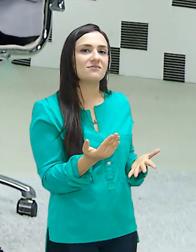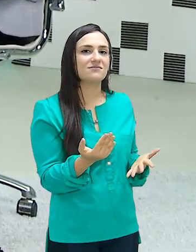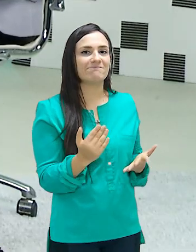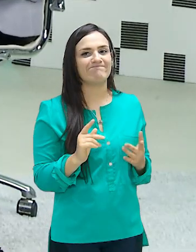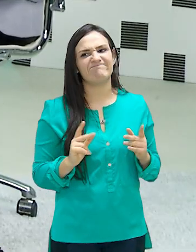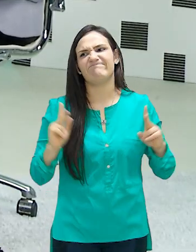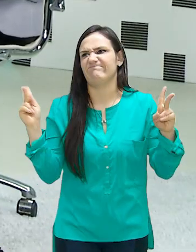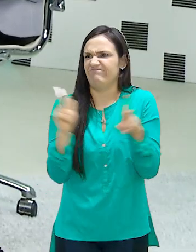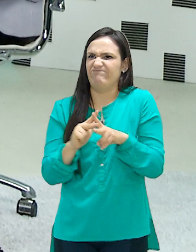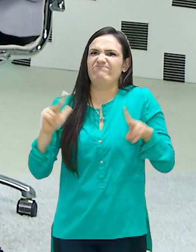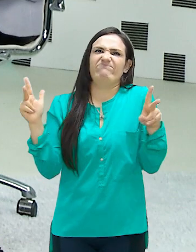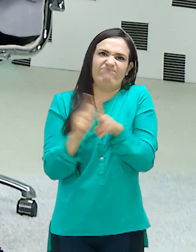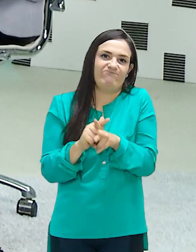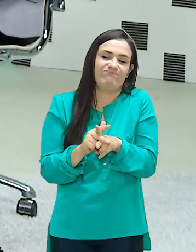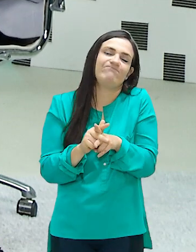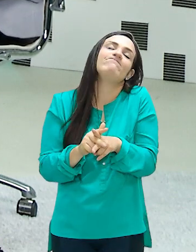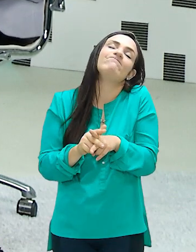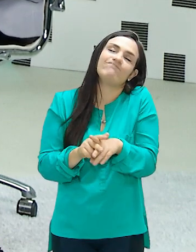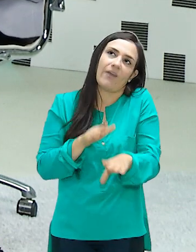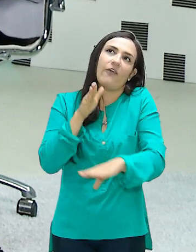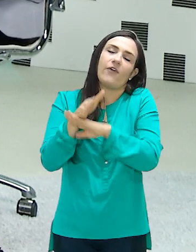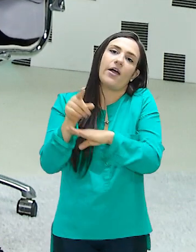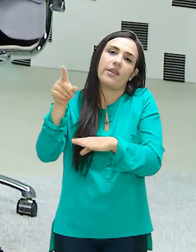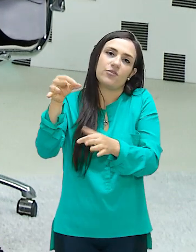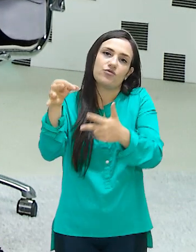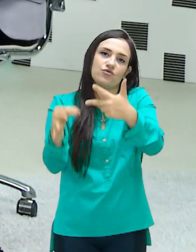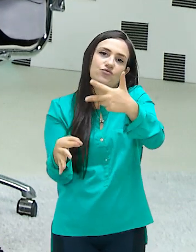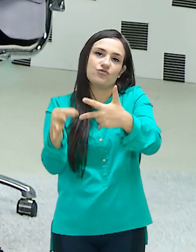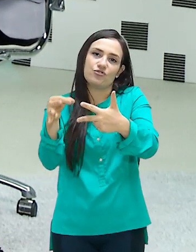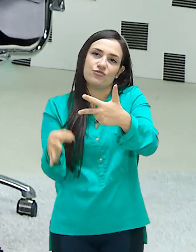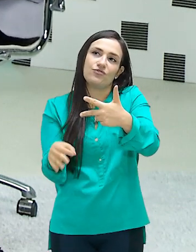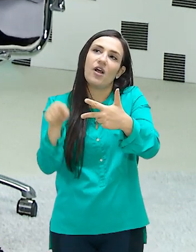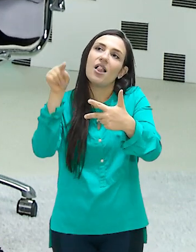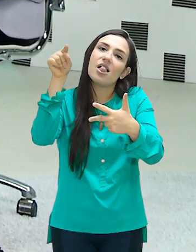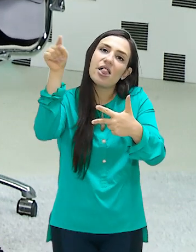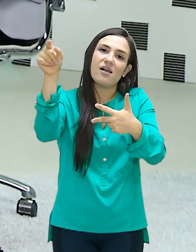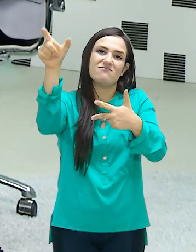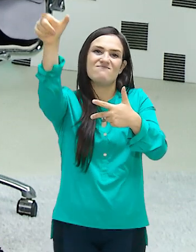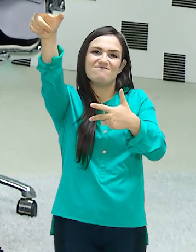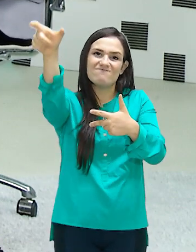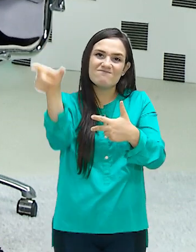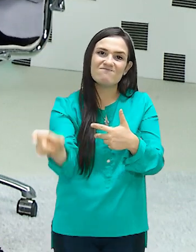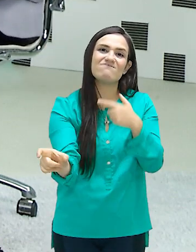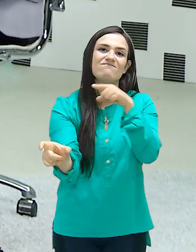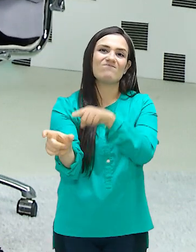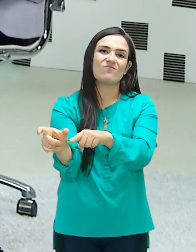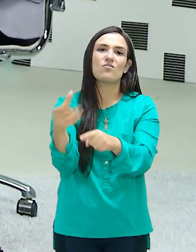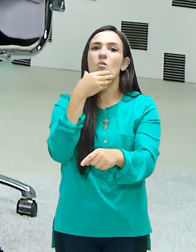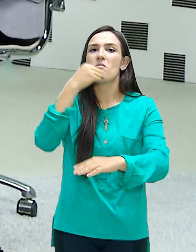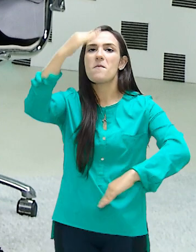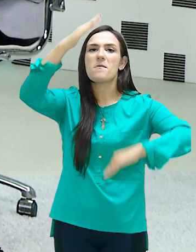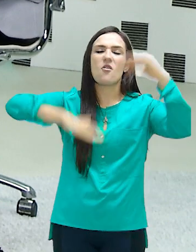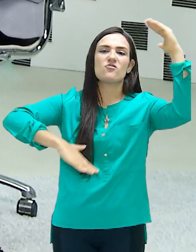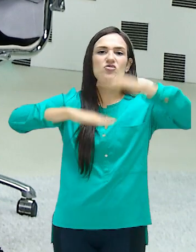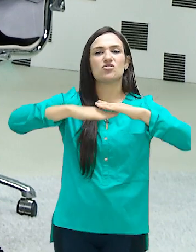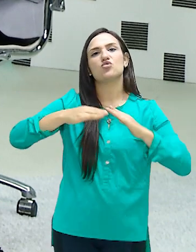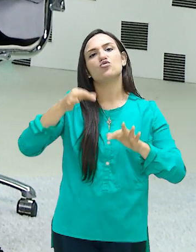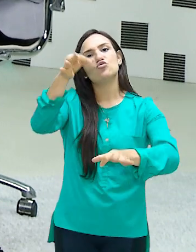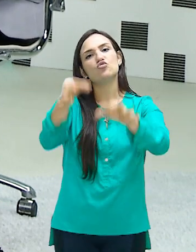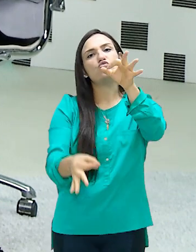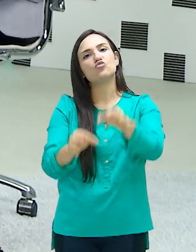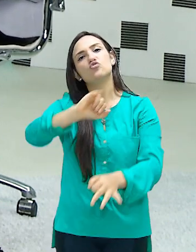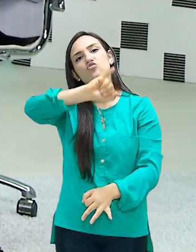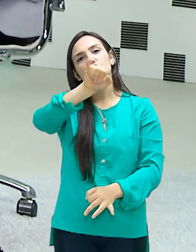judiciário nesse ponto. E aí o que a gente fala, vai deixar um terceiro, vai deixar um juiz que não conhece